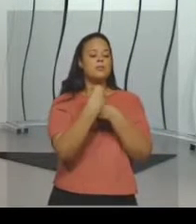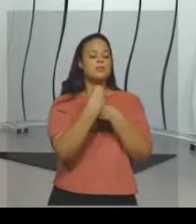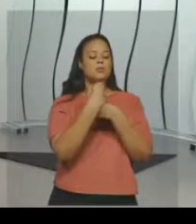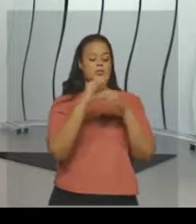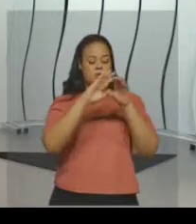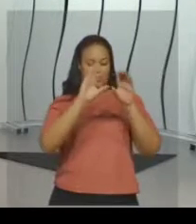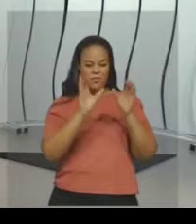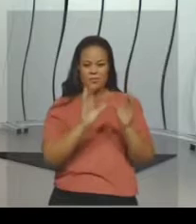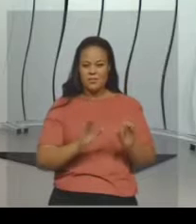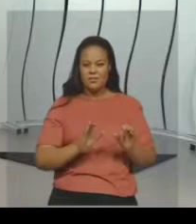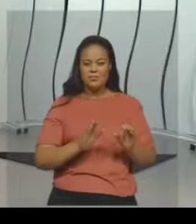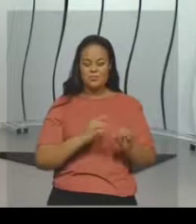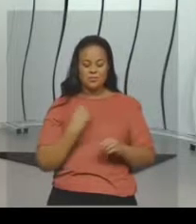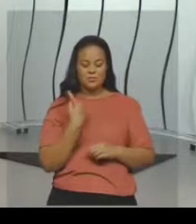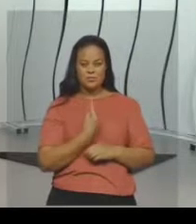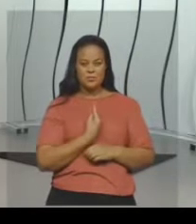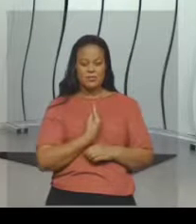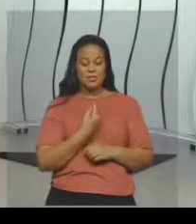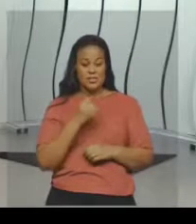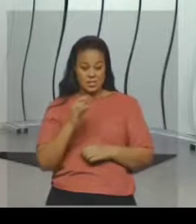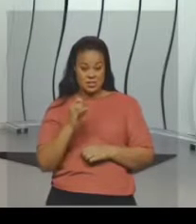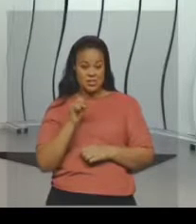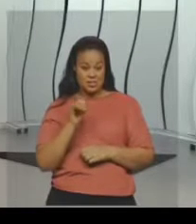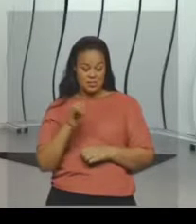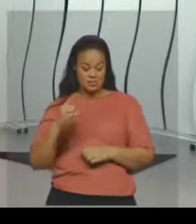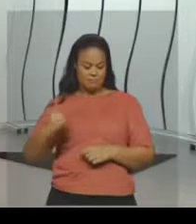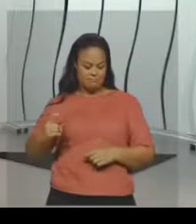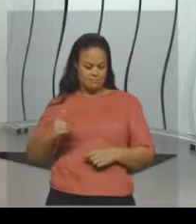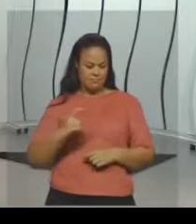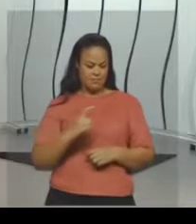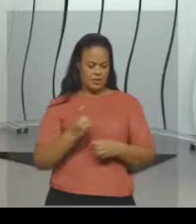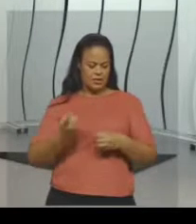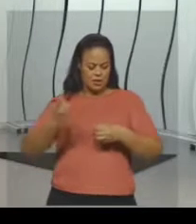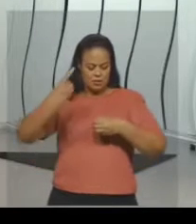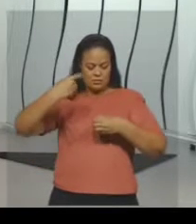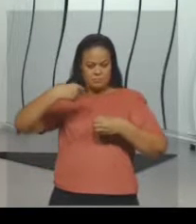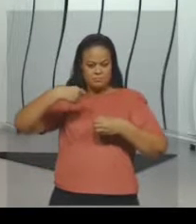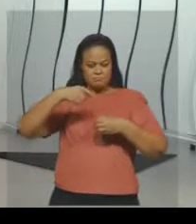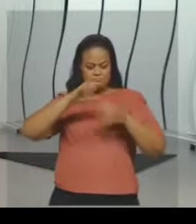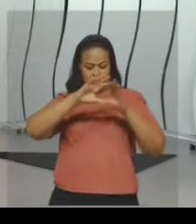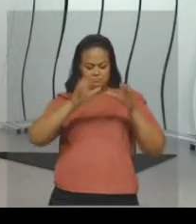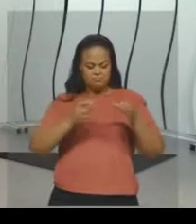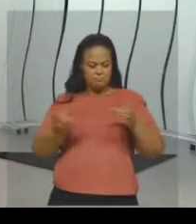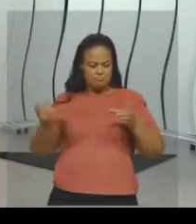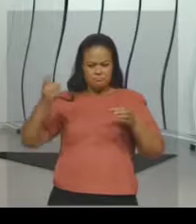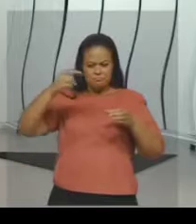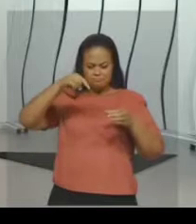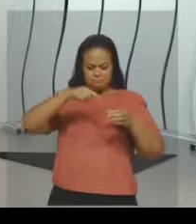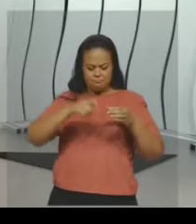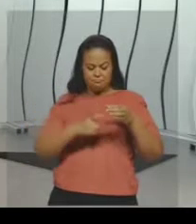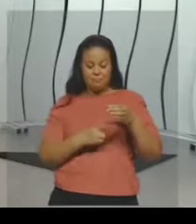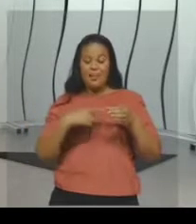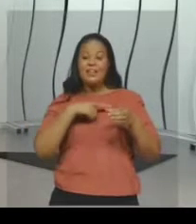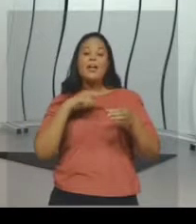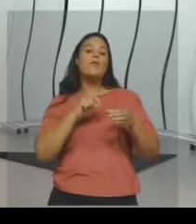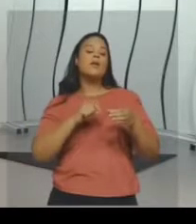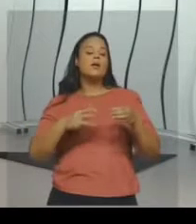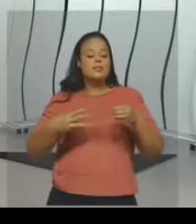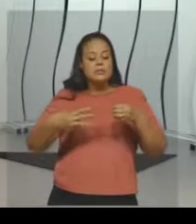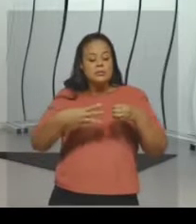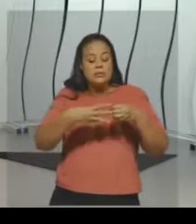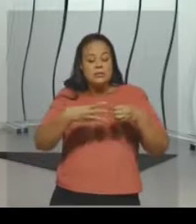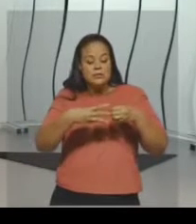organismo. Quando uma bactéria entra no nosso corpo, se é uma bactéria que pode nos causar doença, nós temos células que são